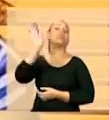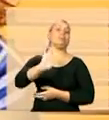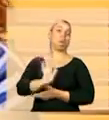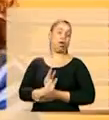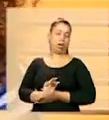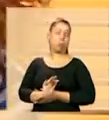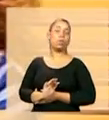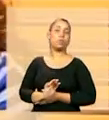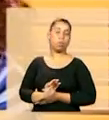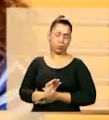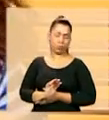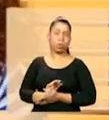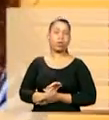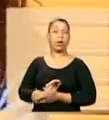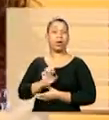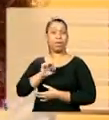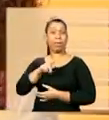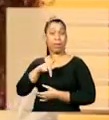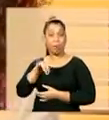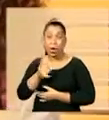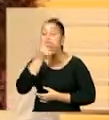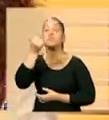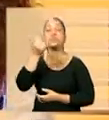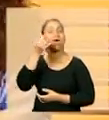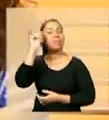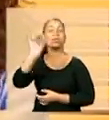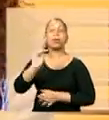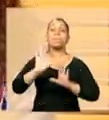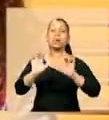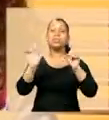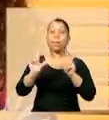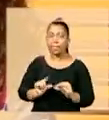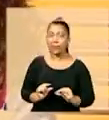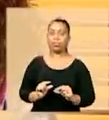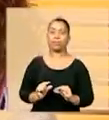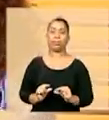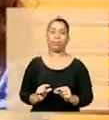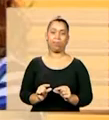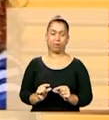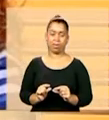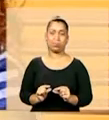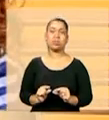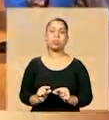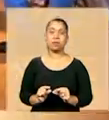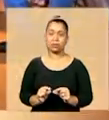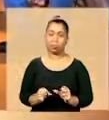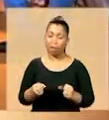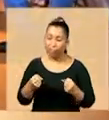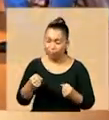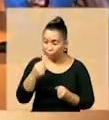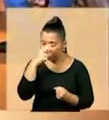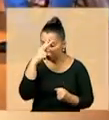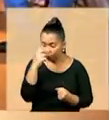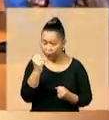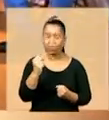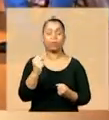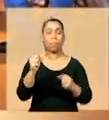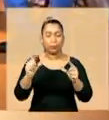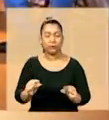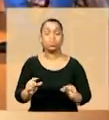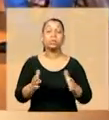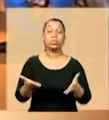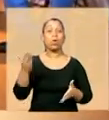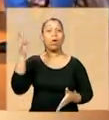sabemos, né, Paulo, que o EPI não evita o acidente, porém ele minimiza a gravidade desse acidente.